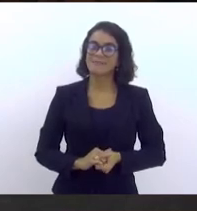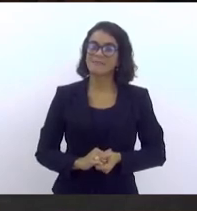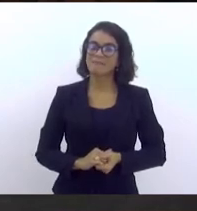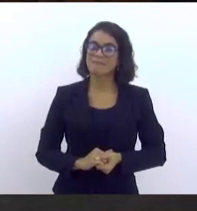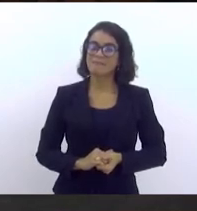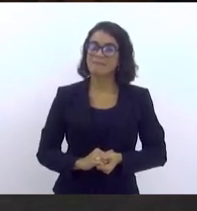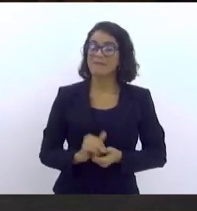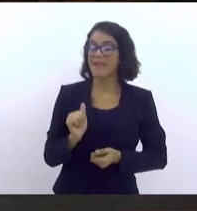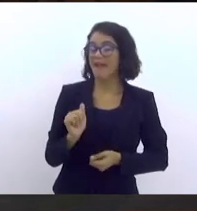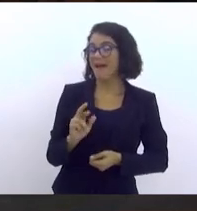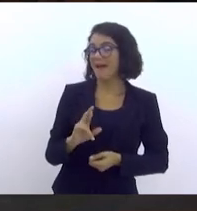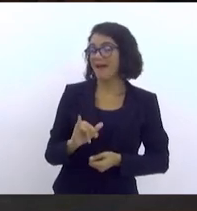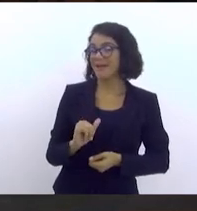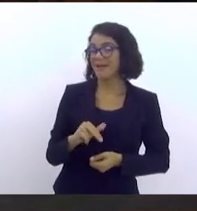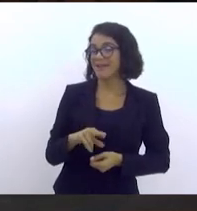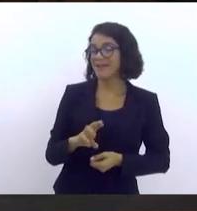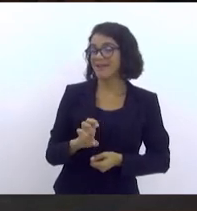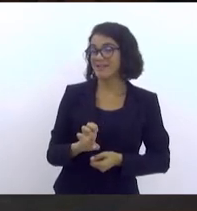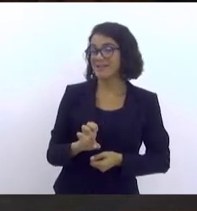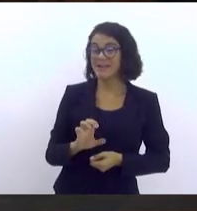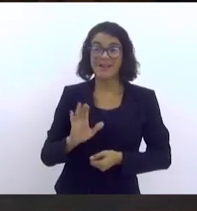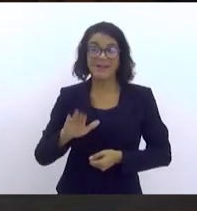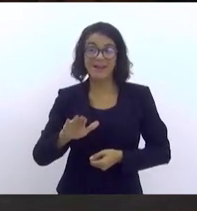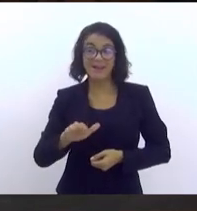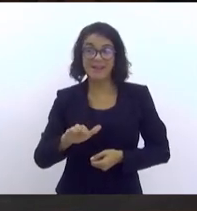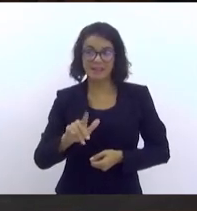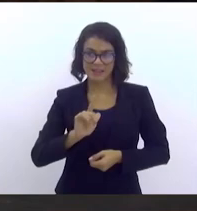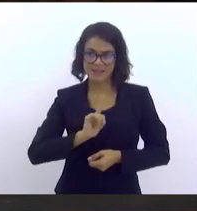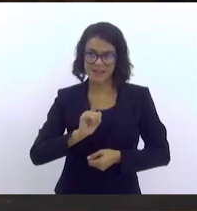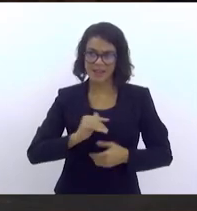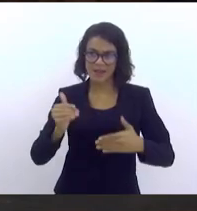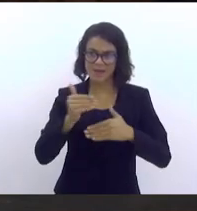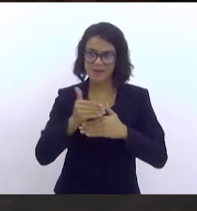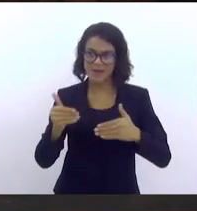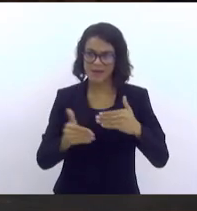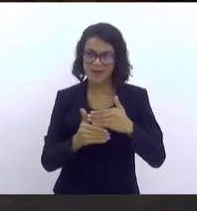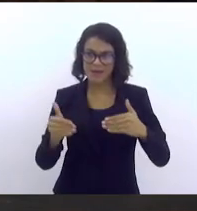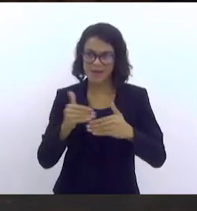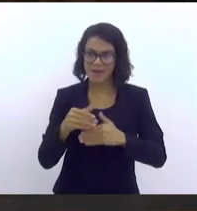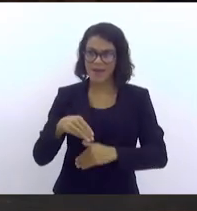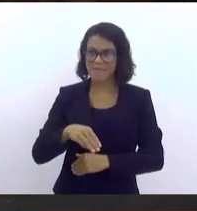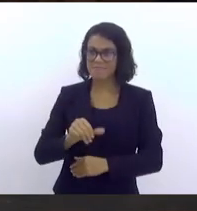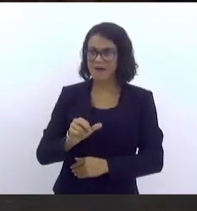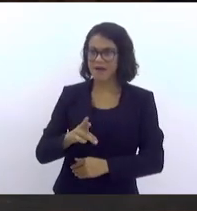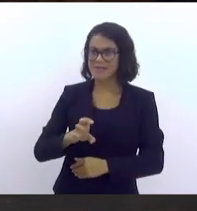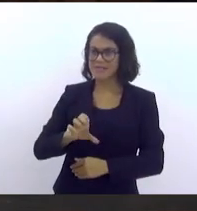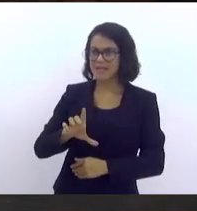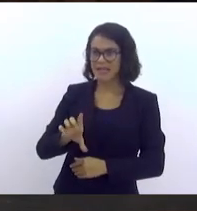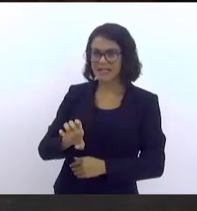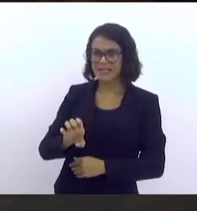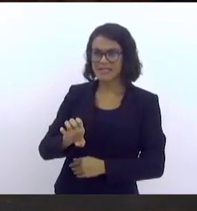Ariane Ariane nós temos uma apresentação da Marcele